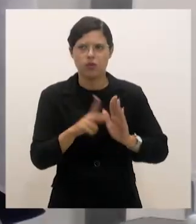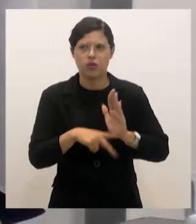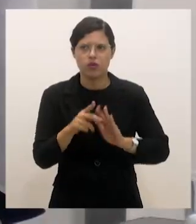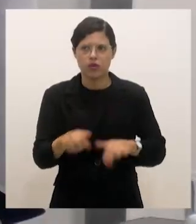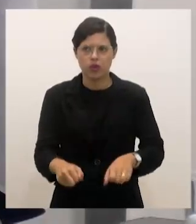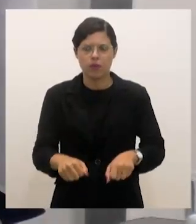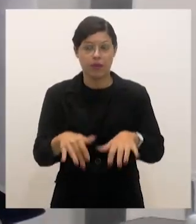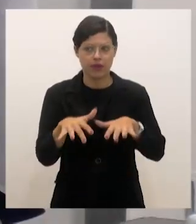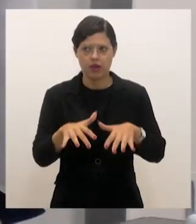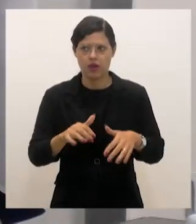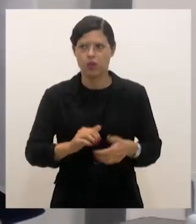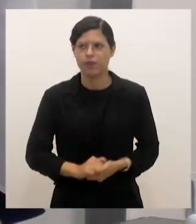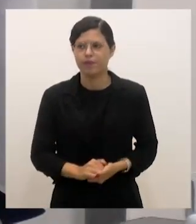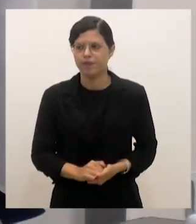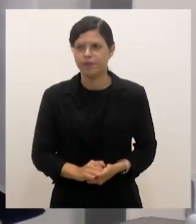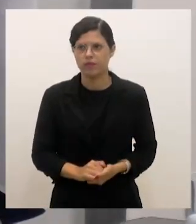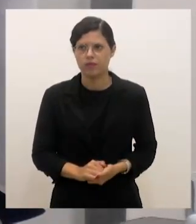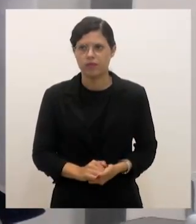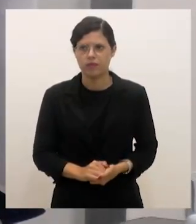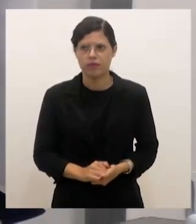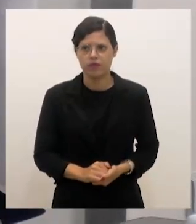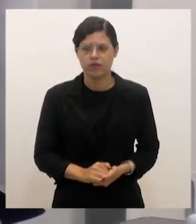plenário. No entanto,